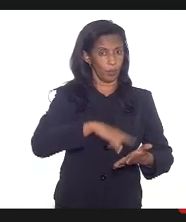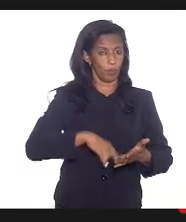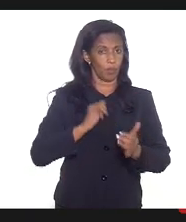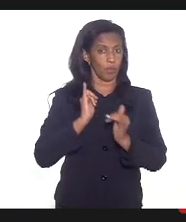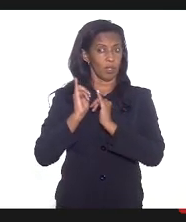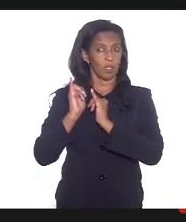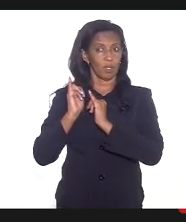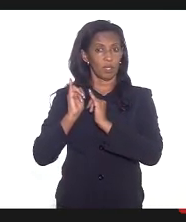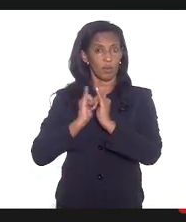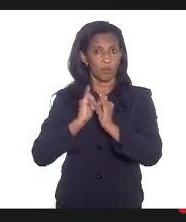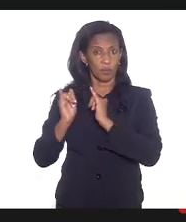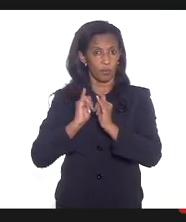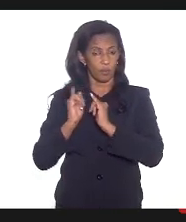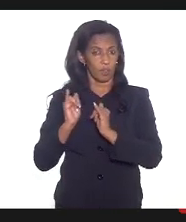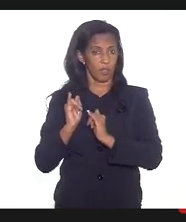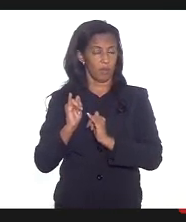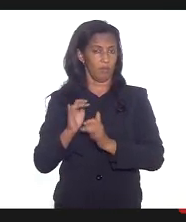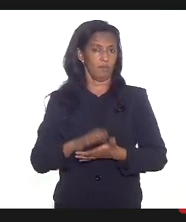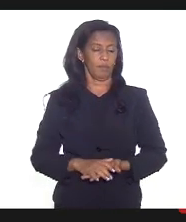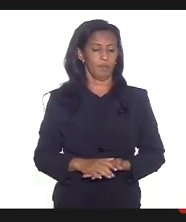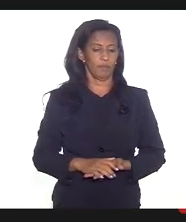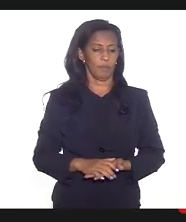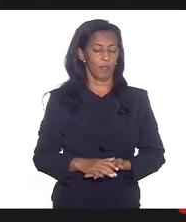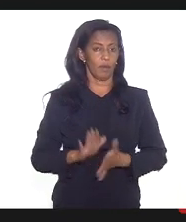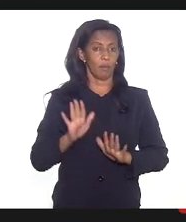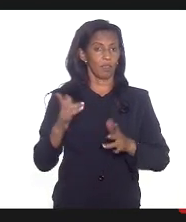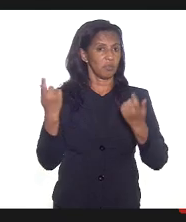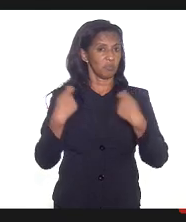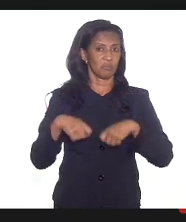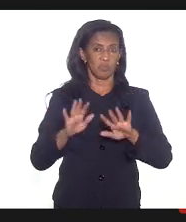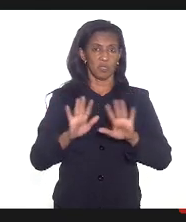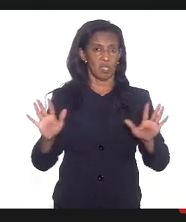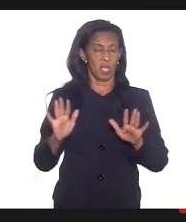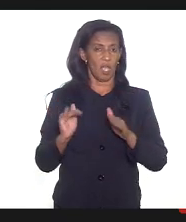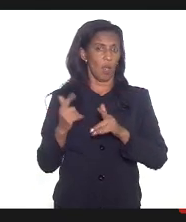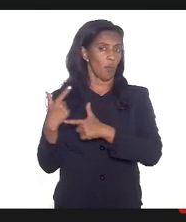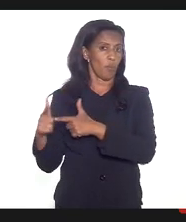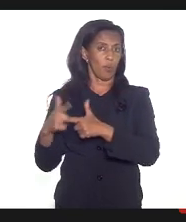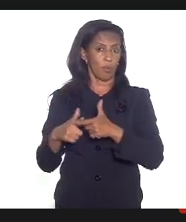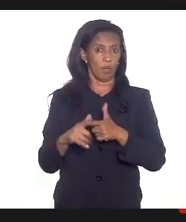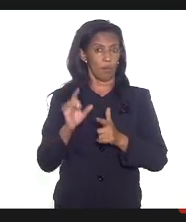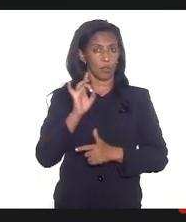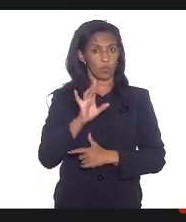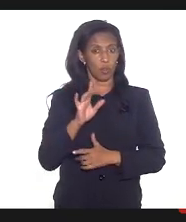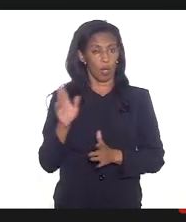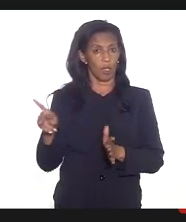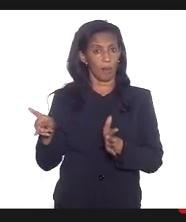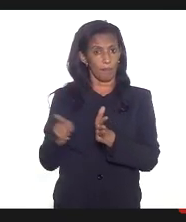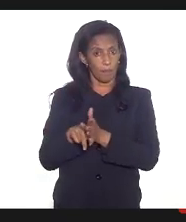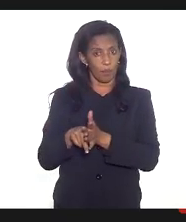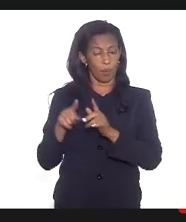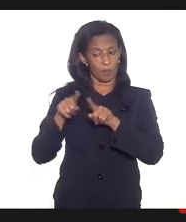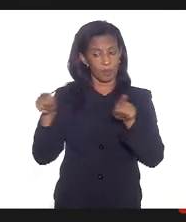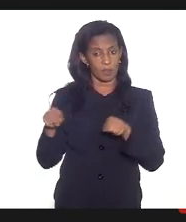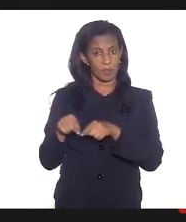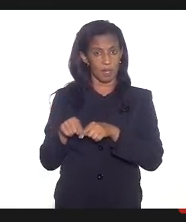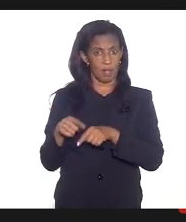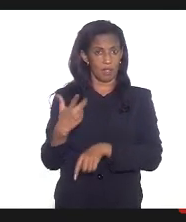e formalizar essa questão mas isso não necessariamente pode ser um obstáculo basta aqui nas próprias salas de